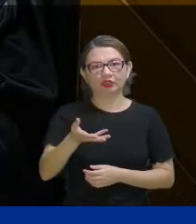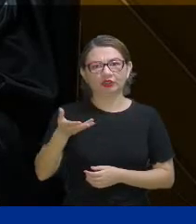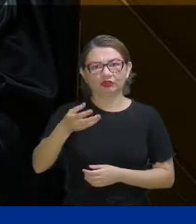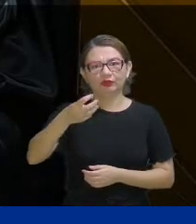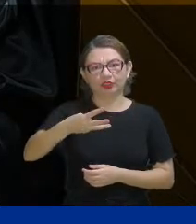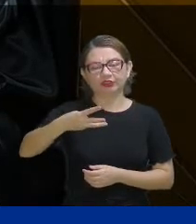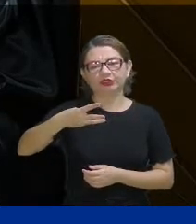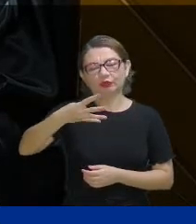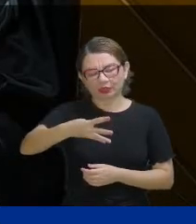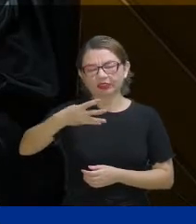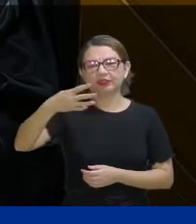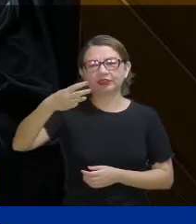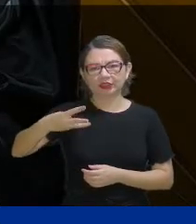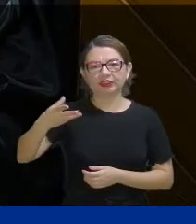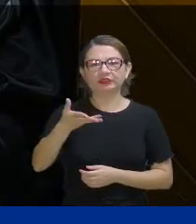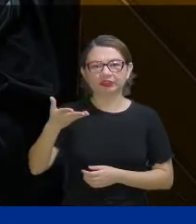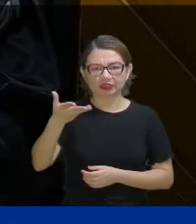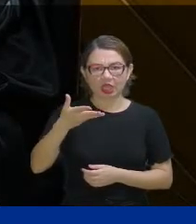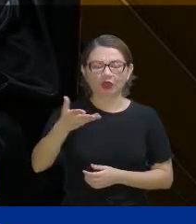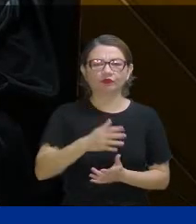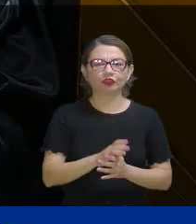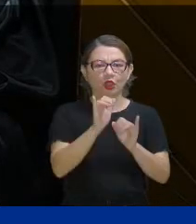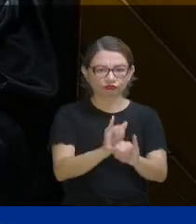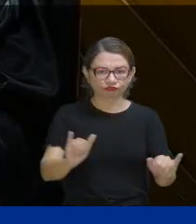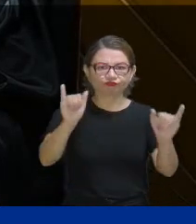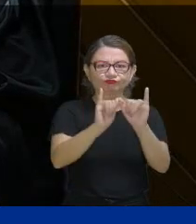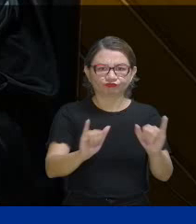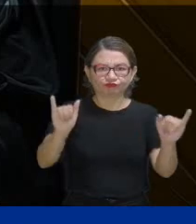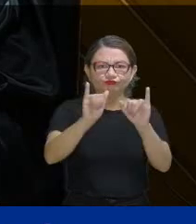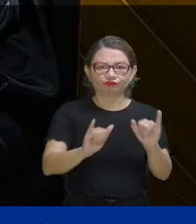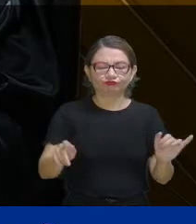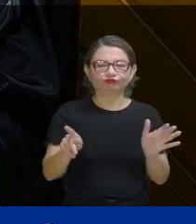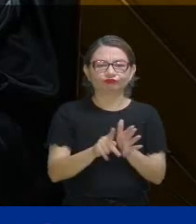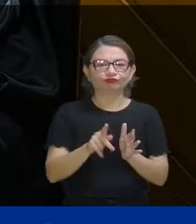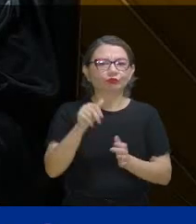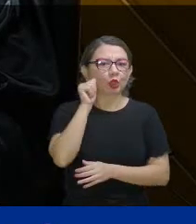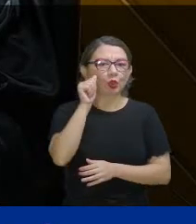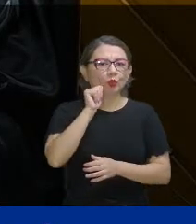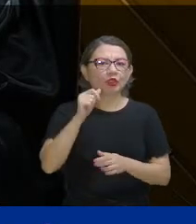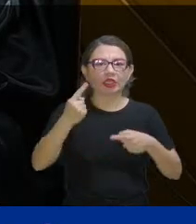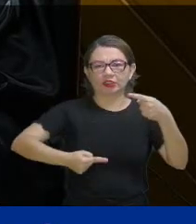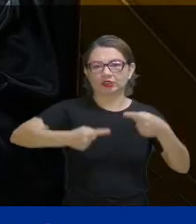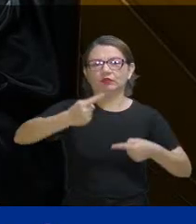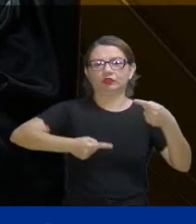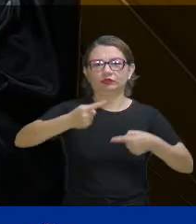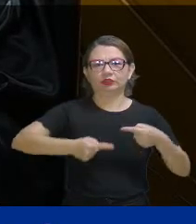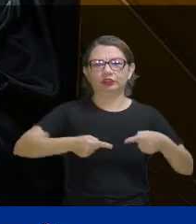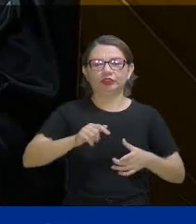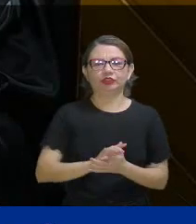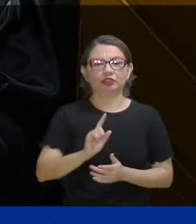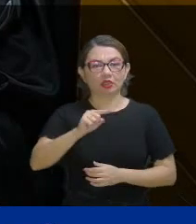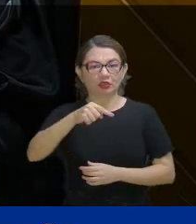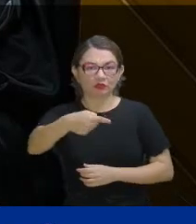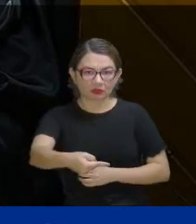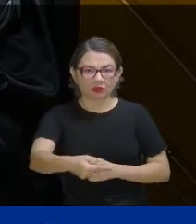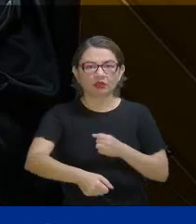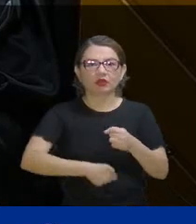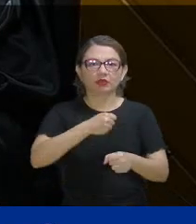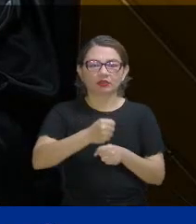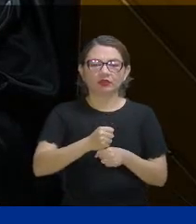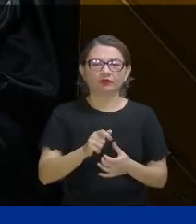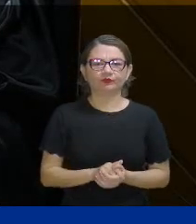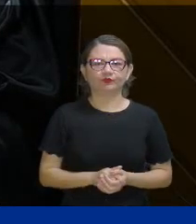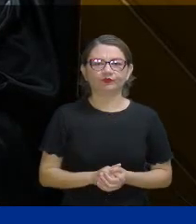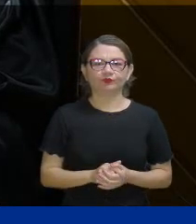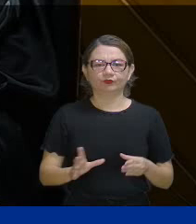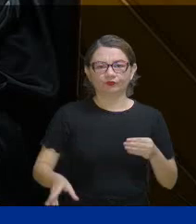43.109,43, programas de promoção e difusão da participação política das mulheres, o exercício financeiro subsequente, sob